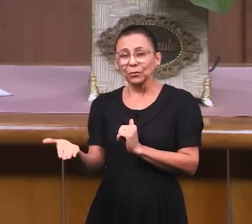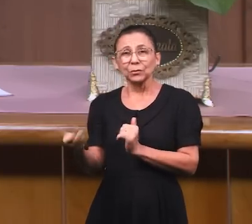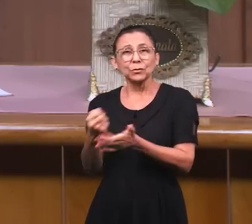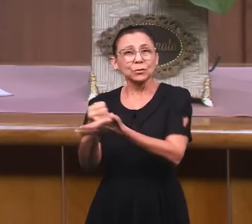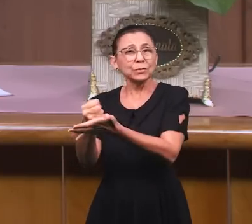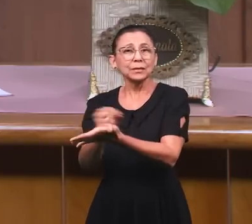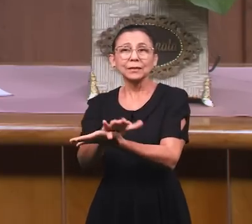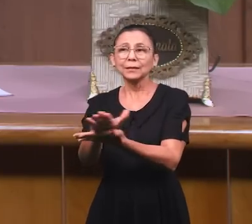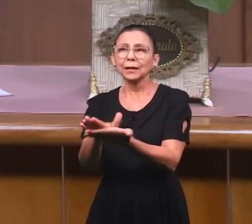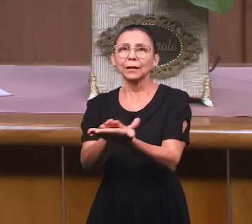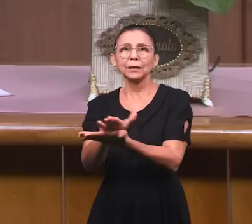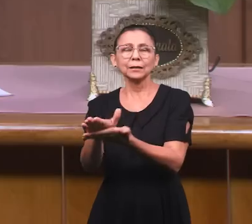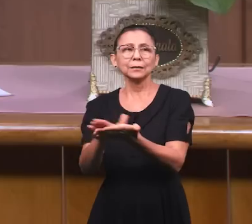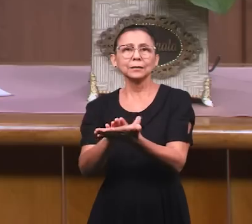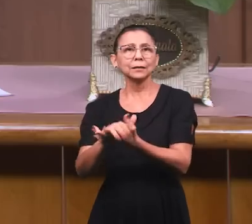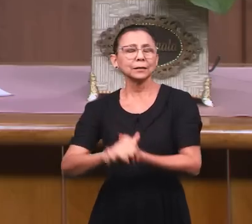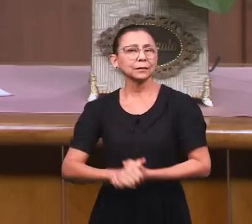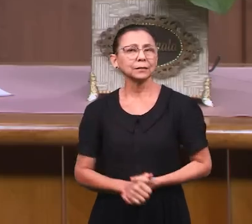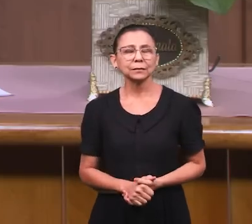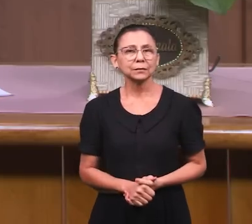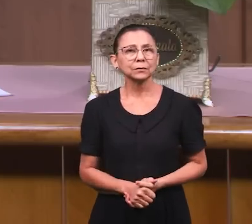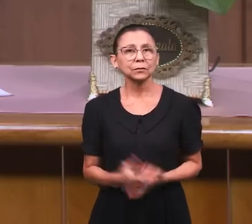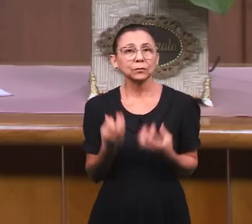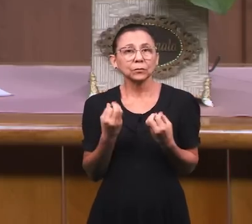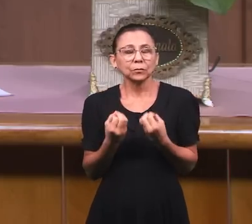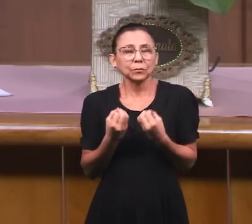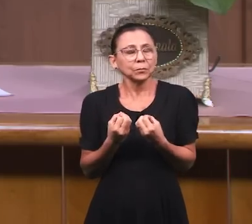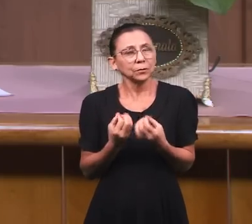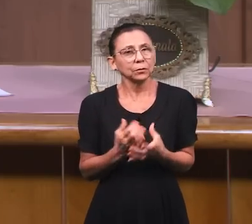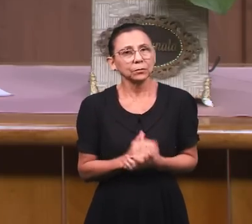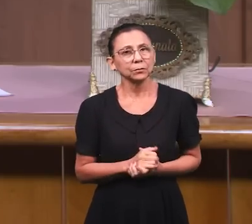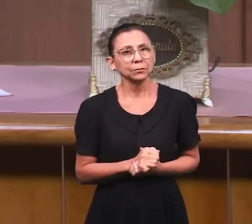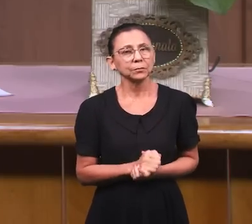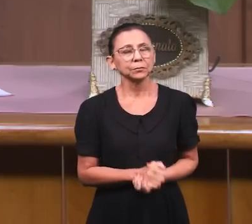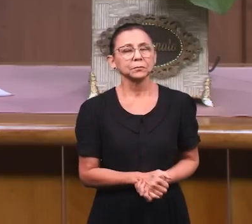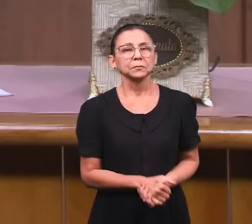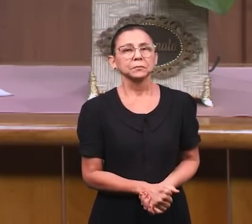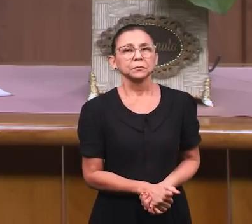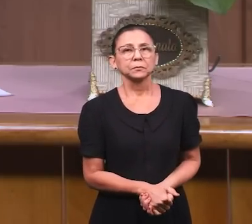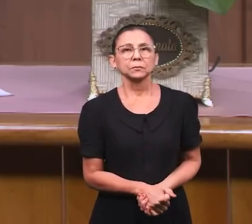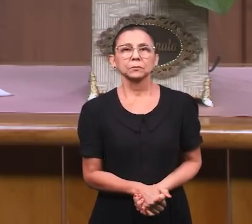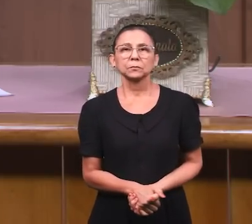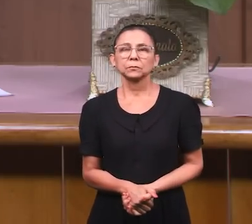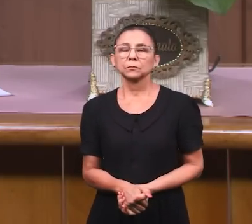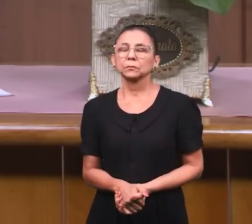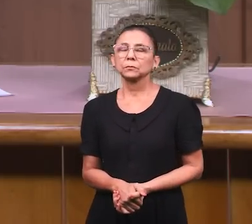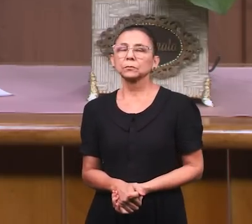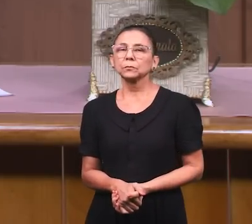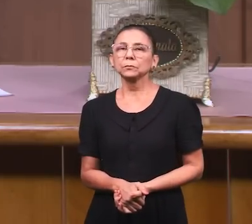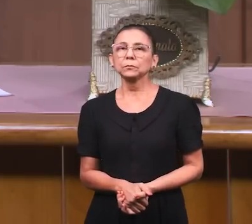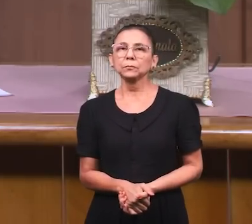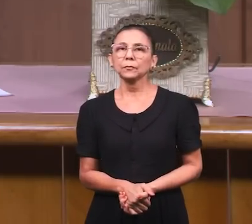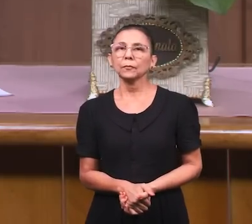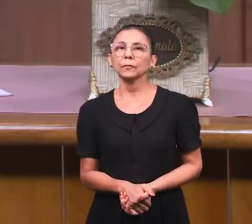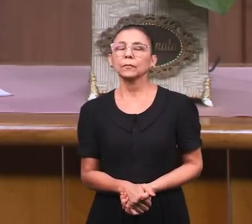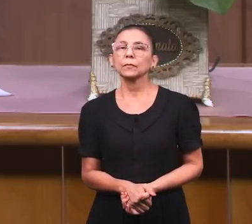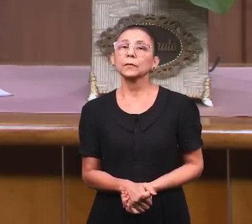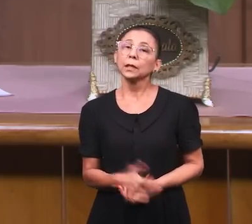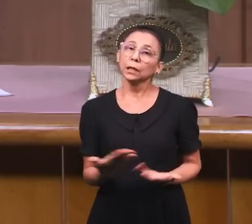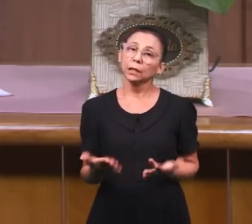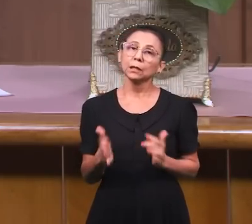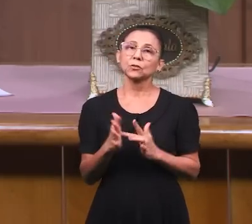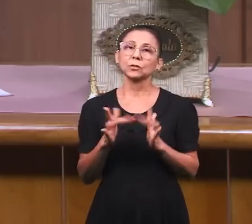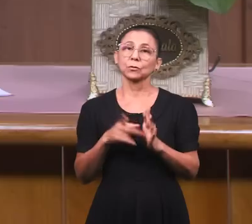para socorrer o homem nessa descida diante desse juízo. E ali, a Bíblia diz assim, quando